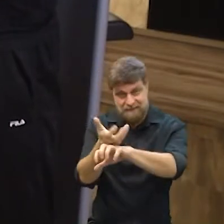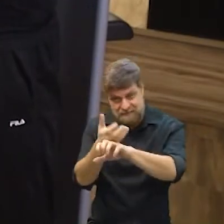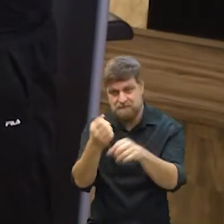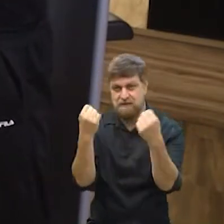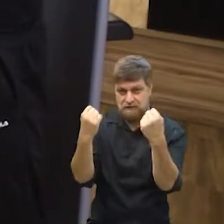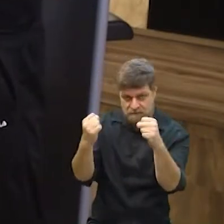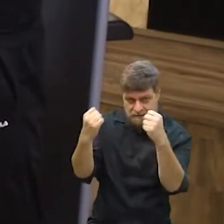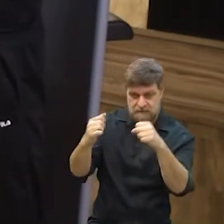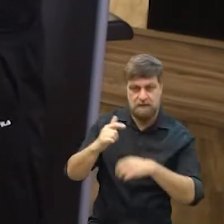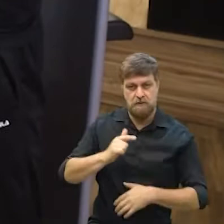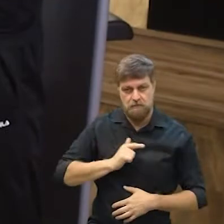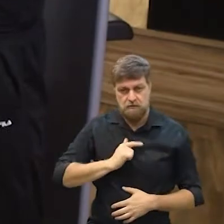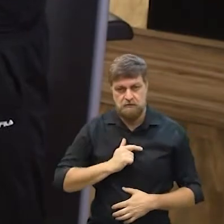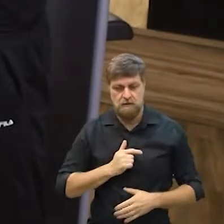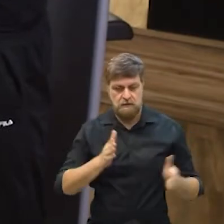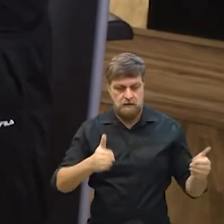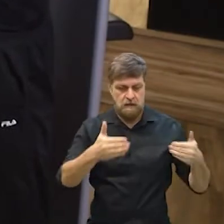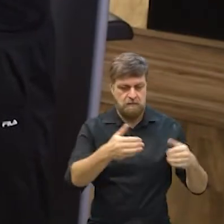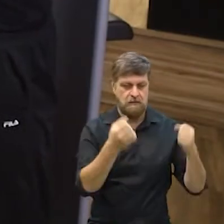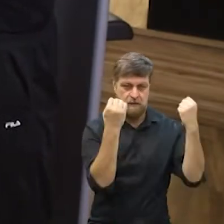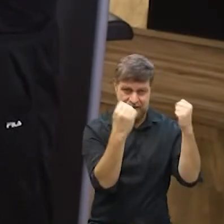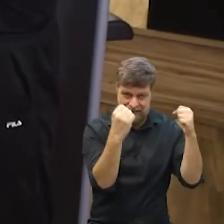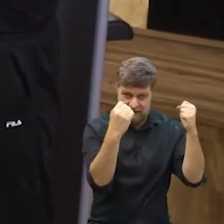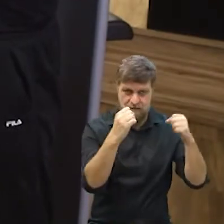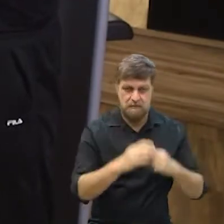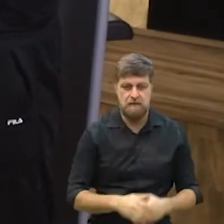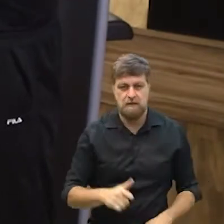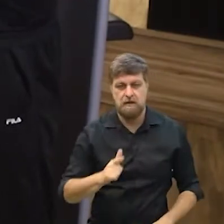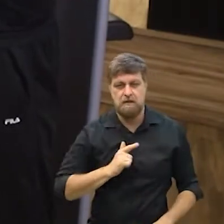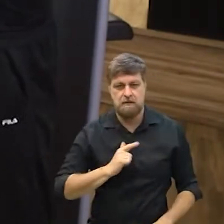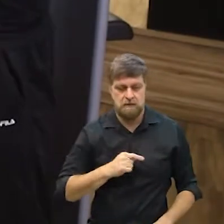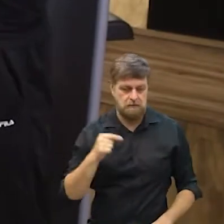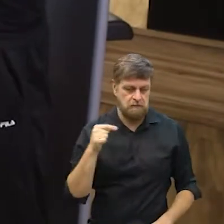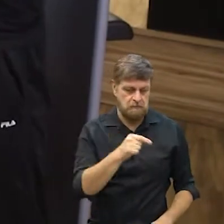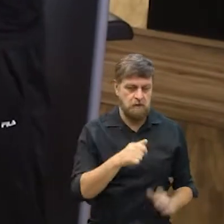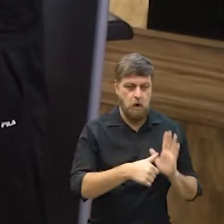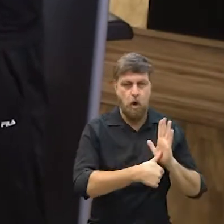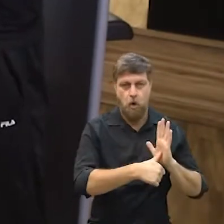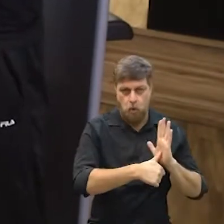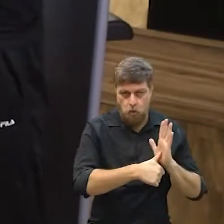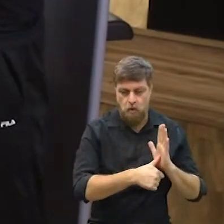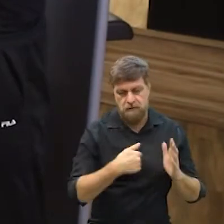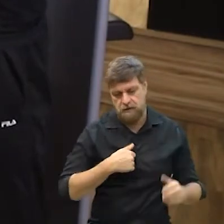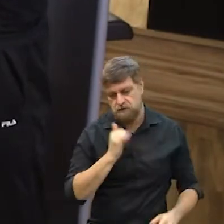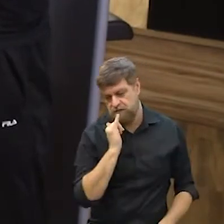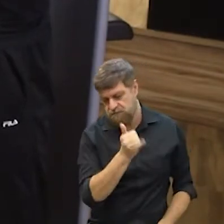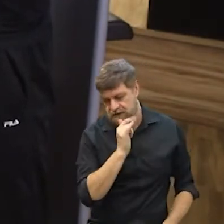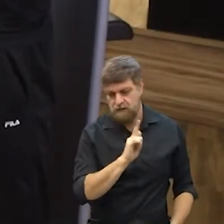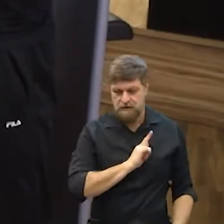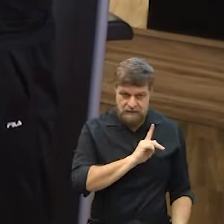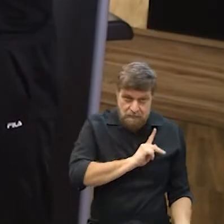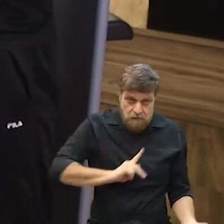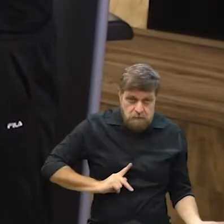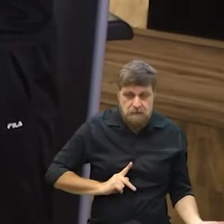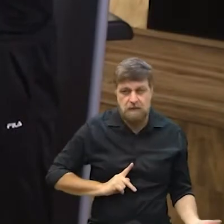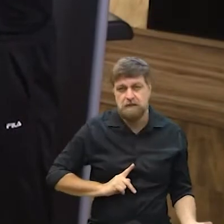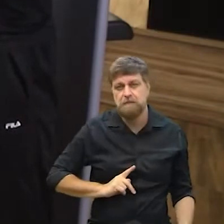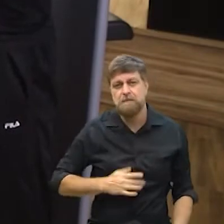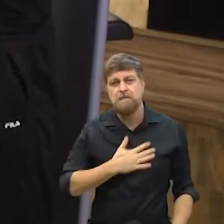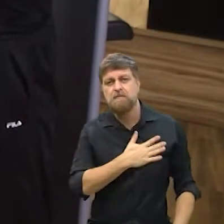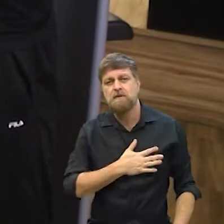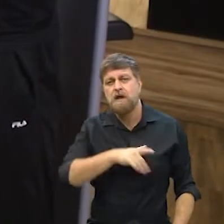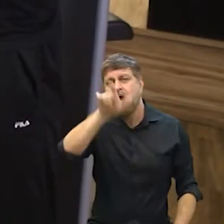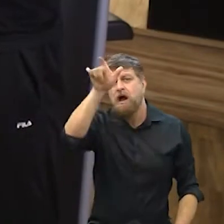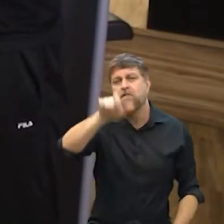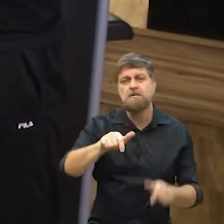tem um professor de educação física, academia, o instrutor de academia, o preparador físico de clubes, como eu citei. Gostaria que